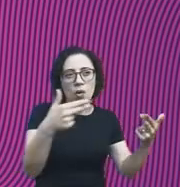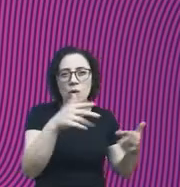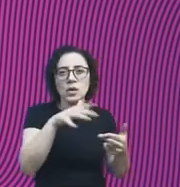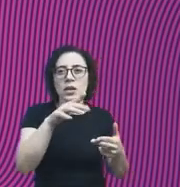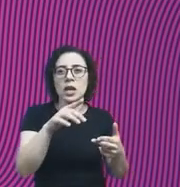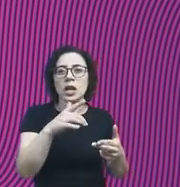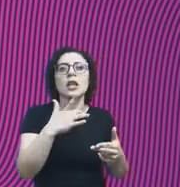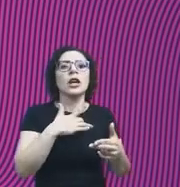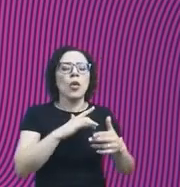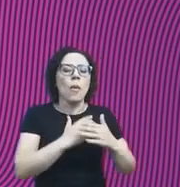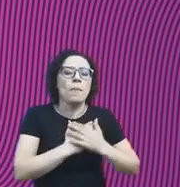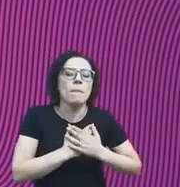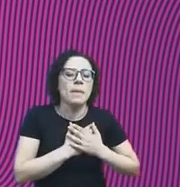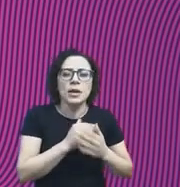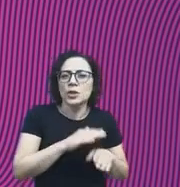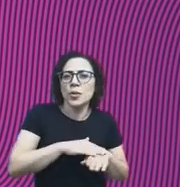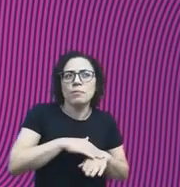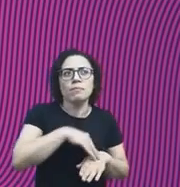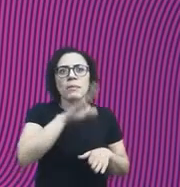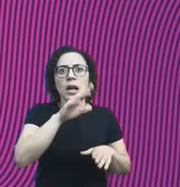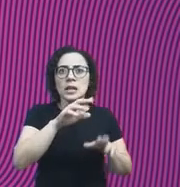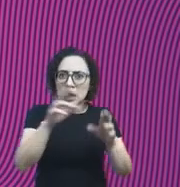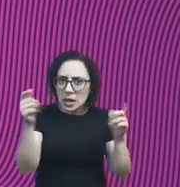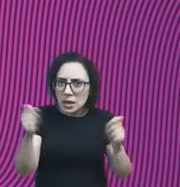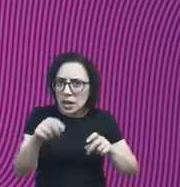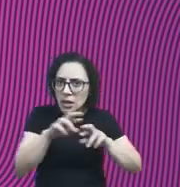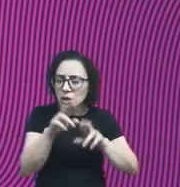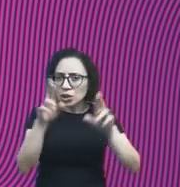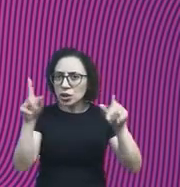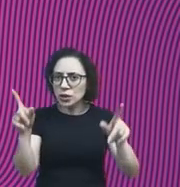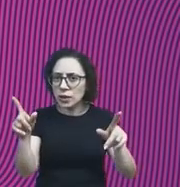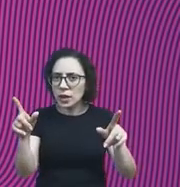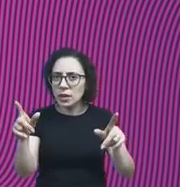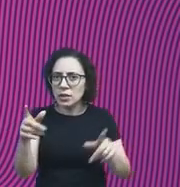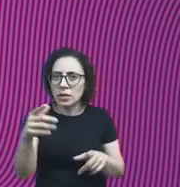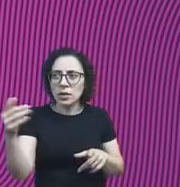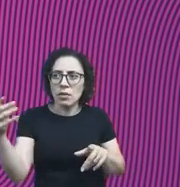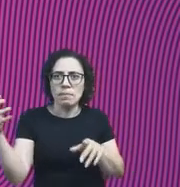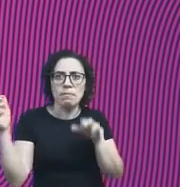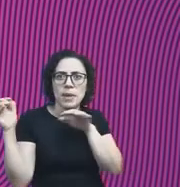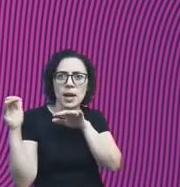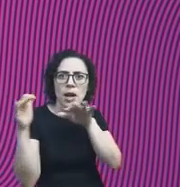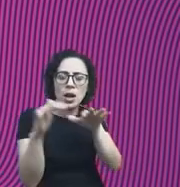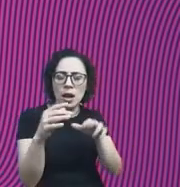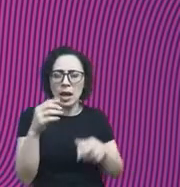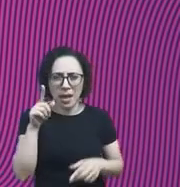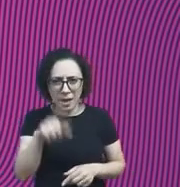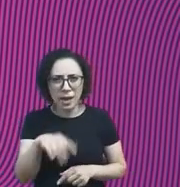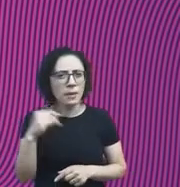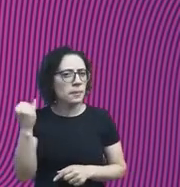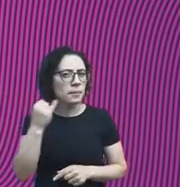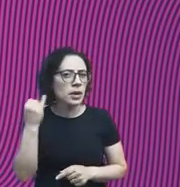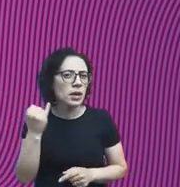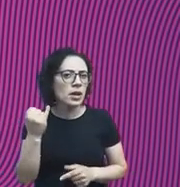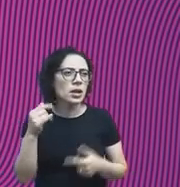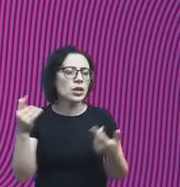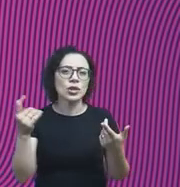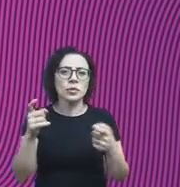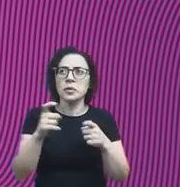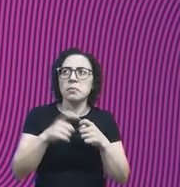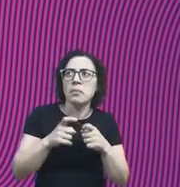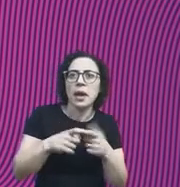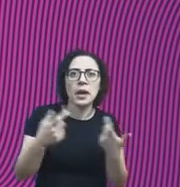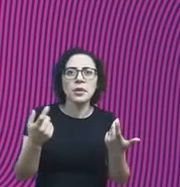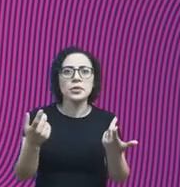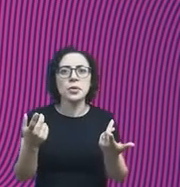serão diferentes de outras de forma a atrair mais clientes, mais pacientes, sejam médicos, sejam pacientes encaminhados